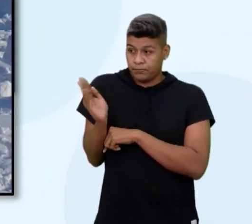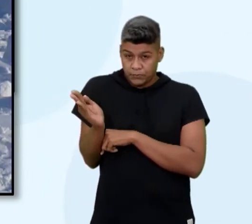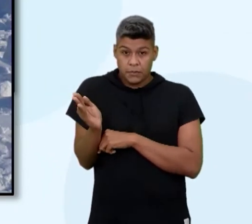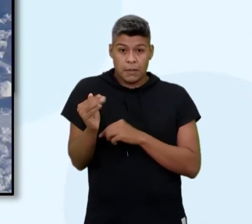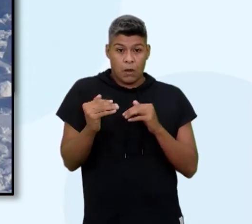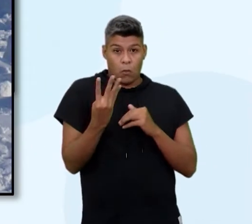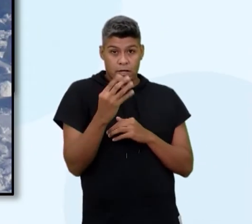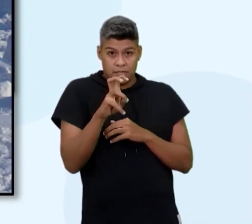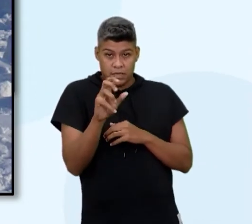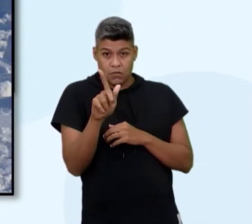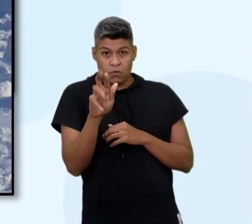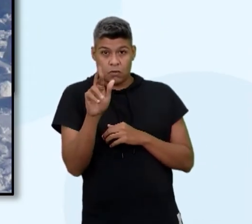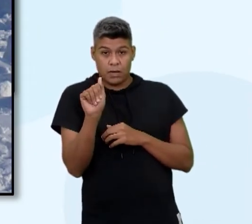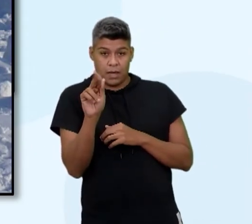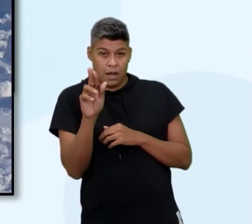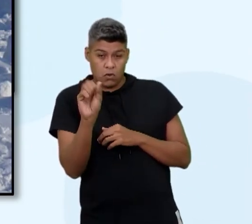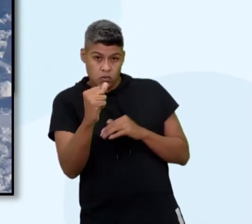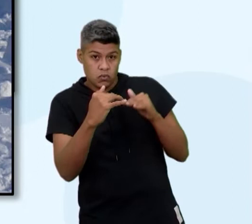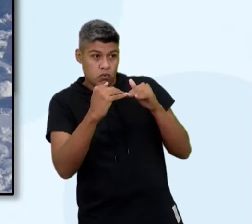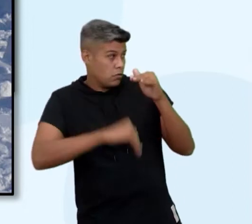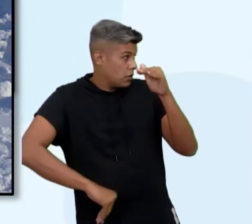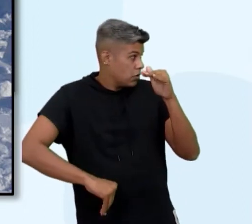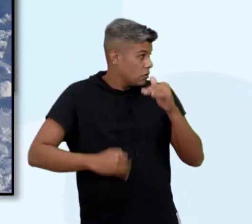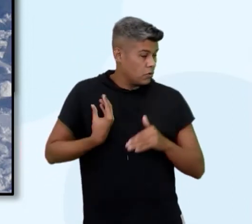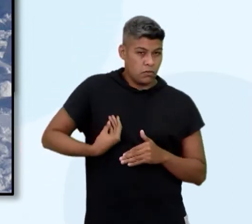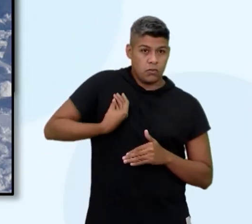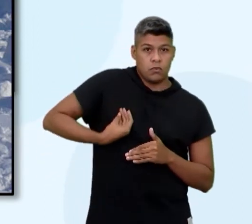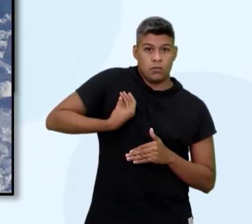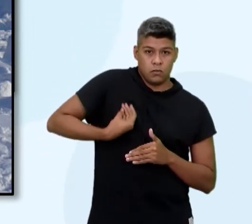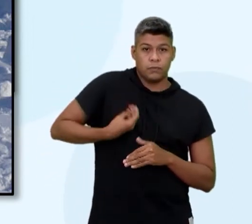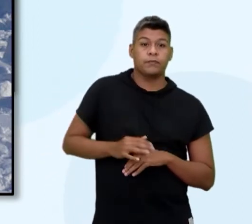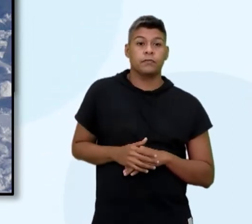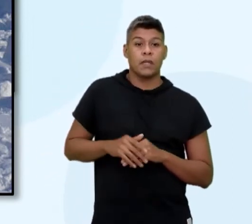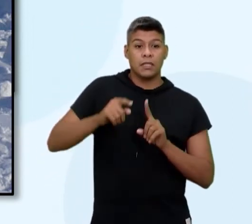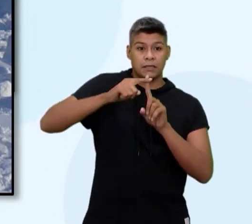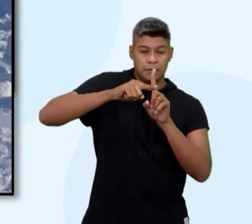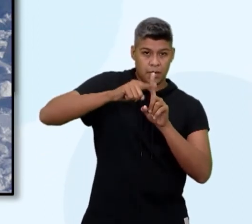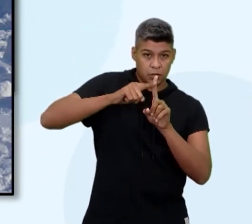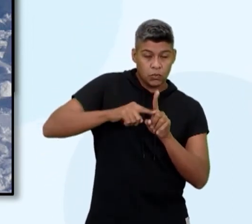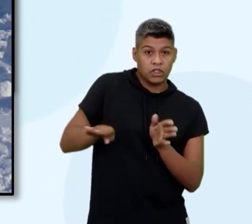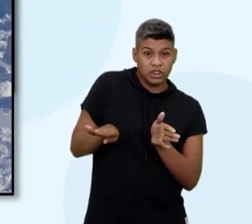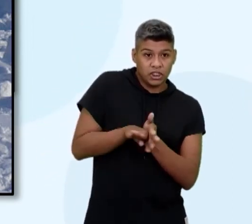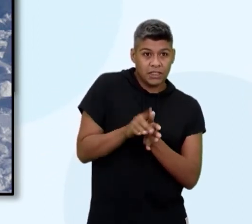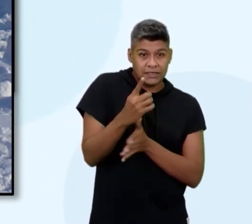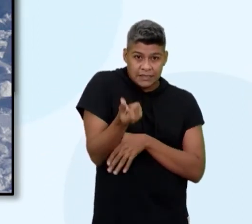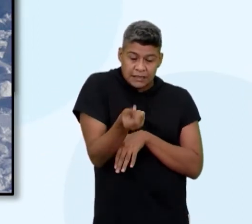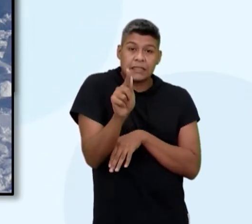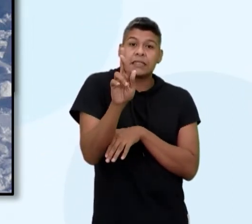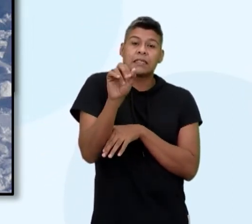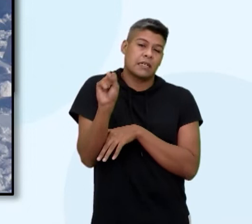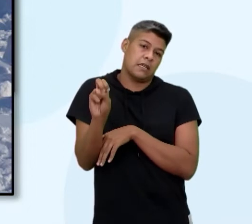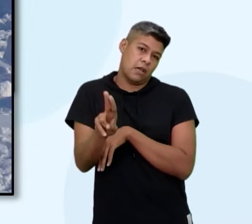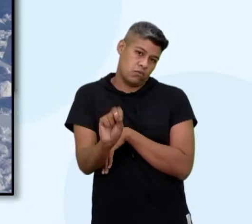menos 45 graus. E dentro do iglu a temperatura pode chegar até 16 graus,